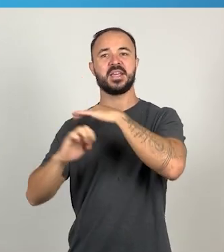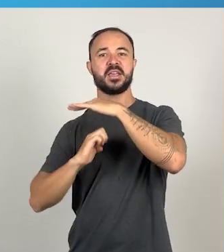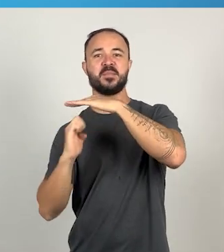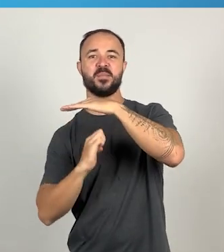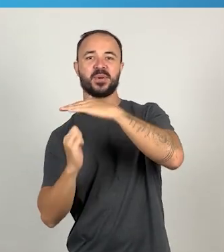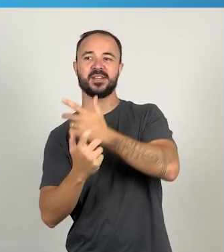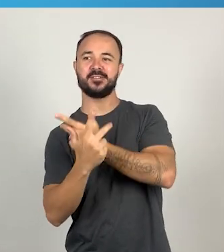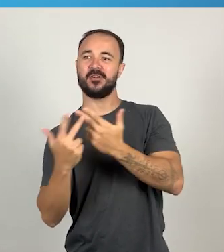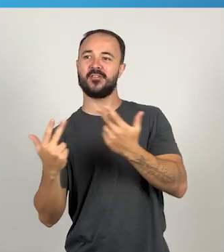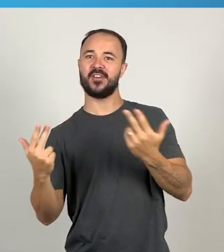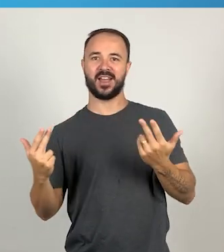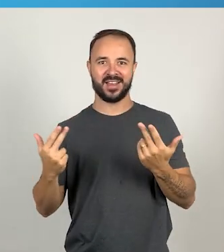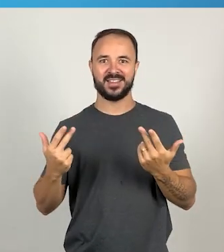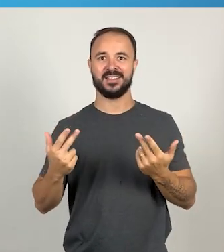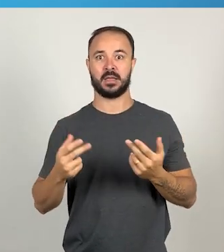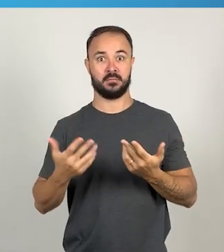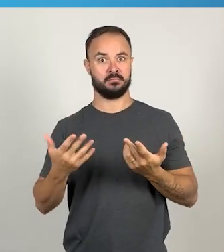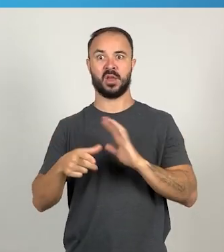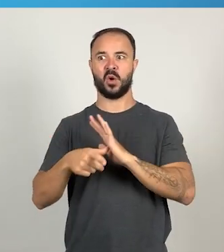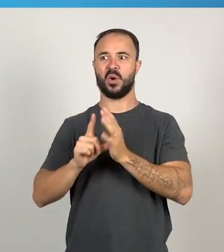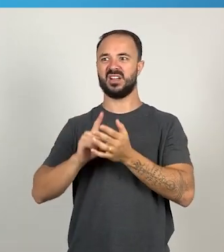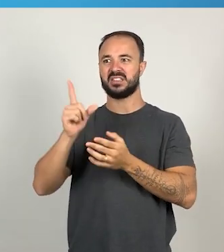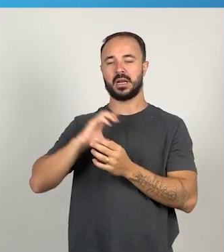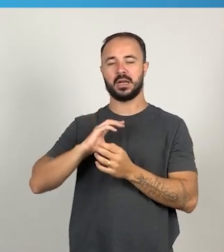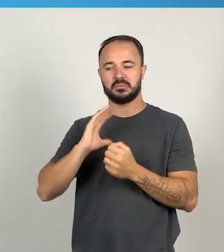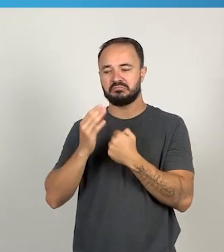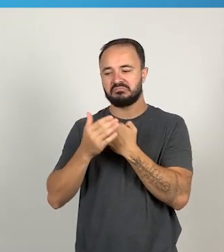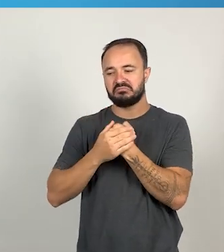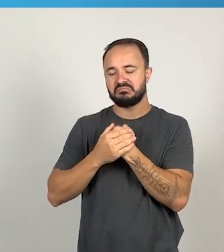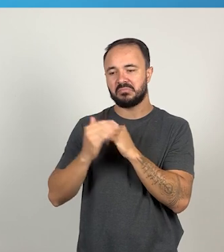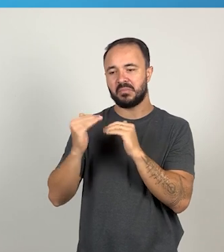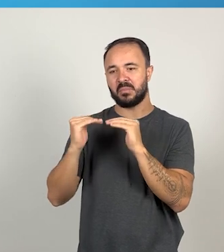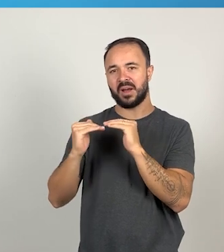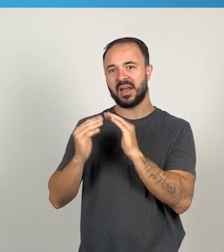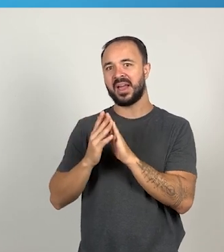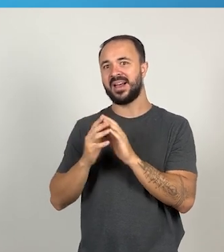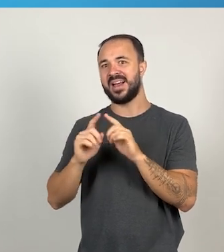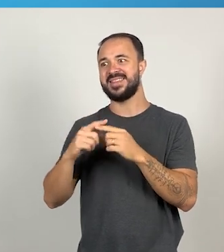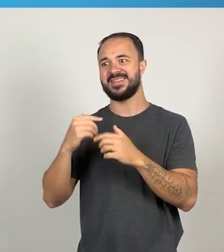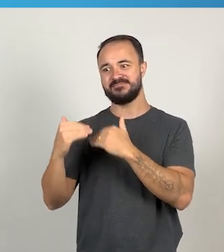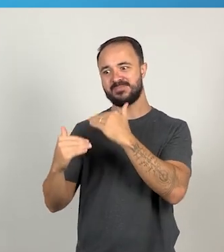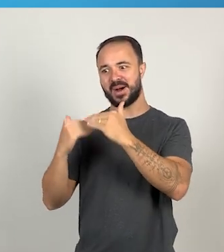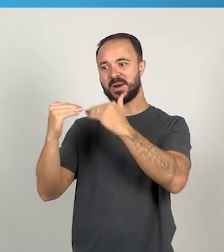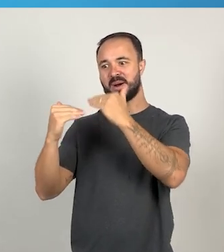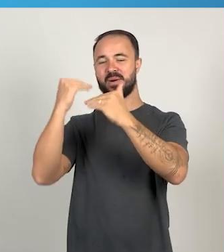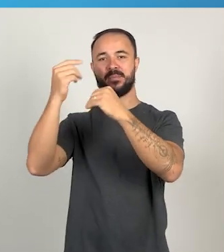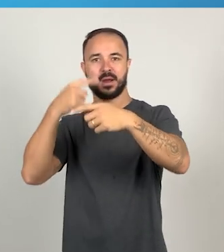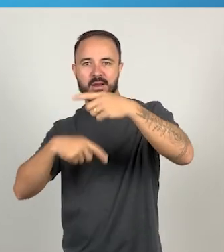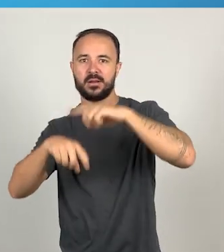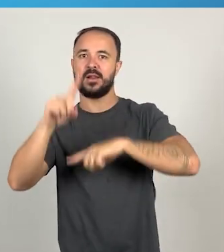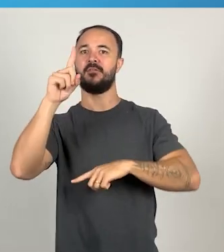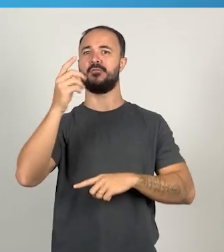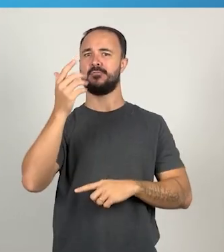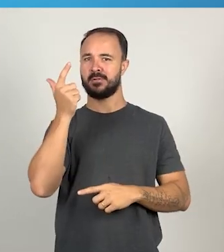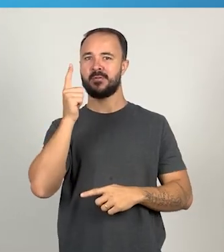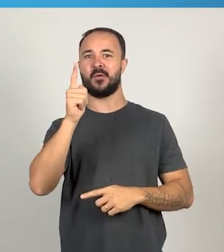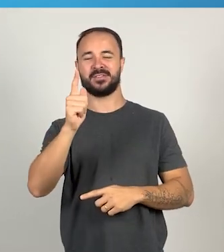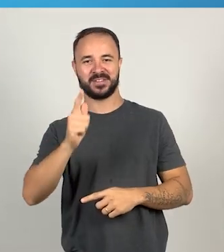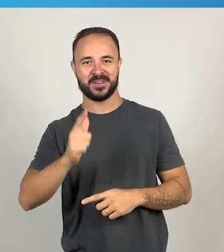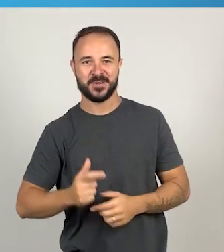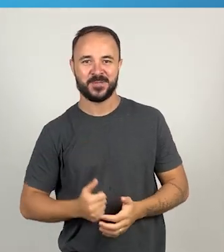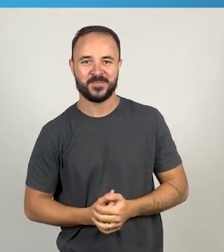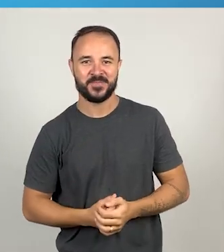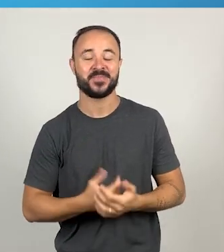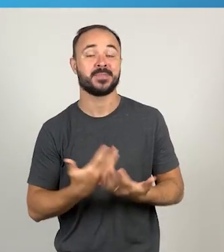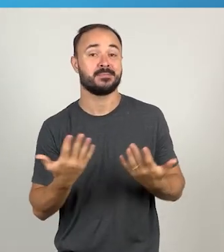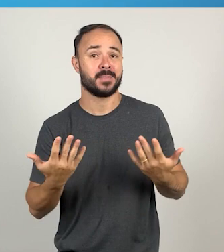mais ali das profundezas em relação ao desenvolvimento e comece a emergir enquanto cidade. Bom, seu